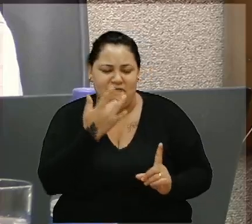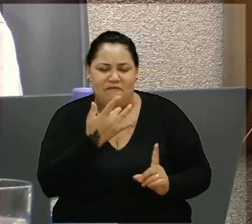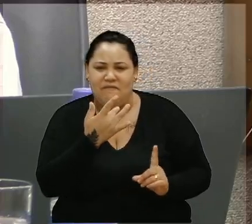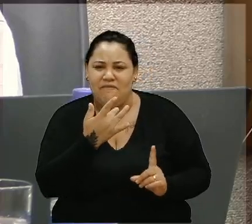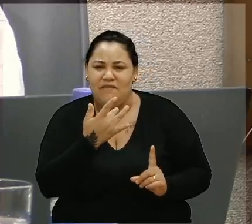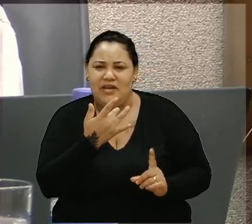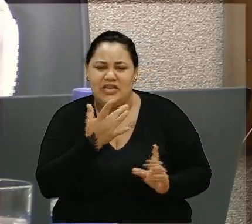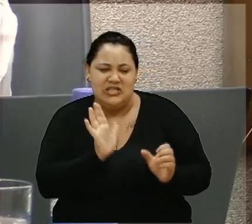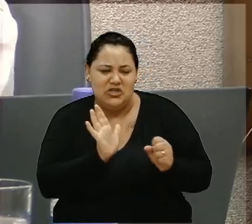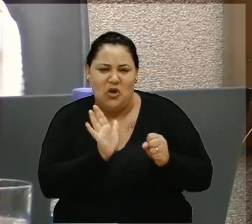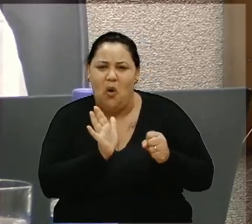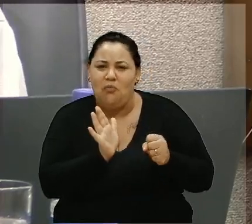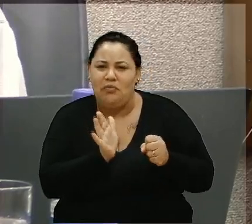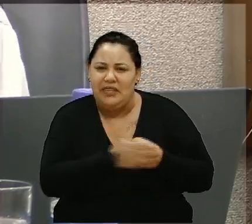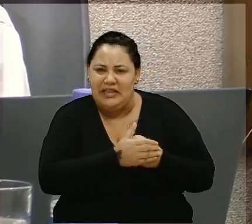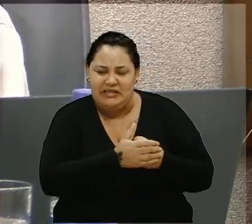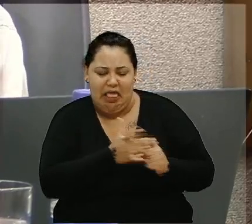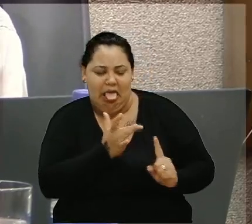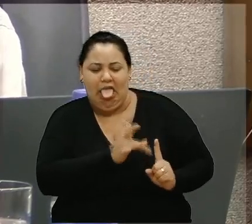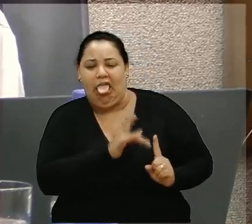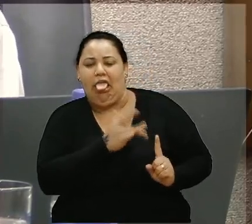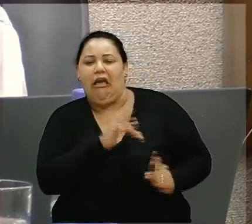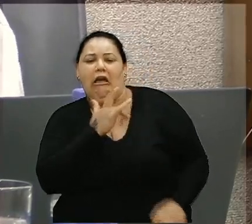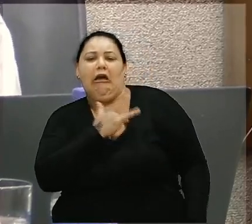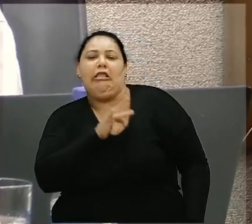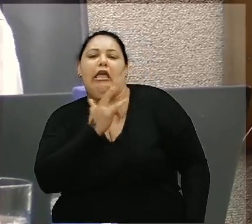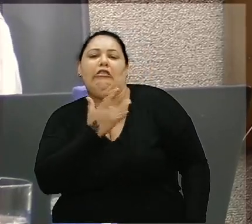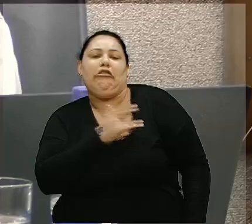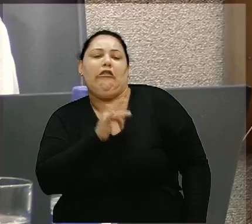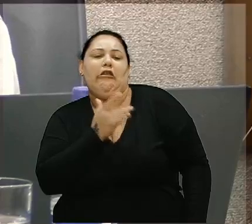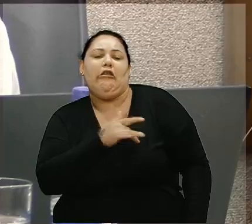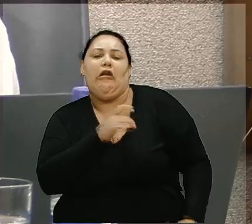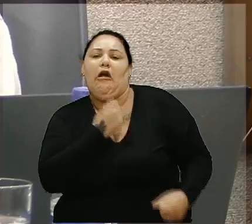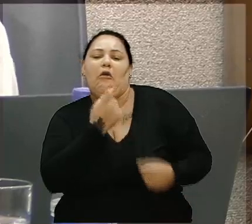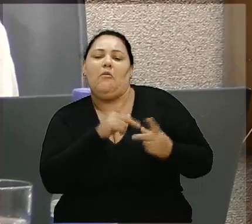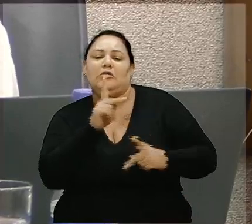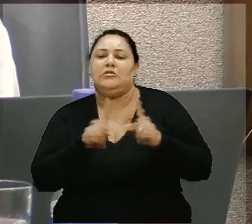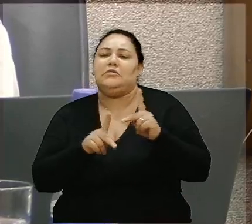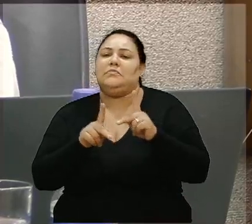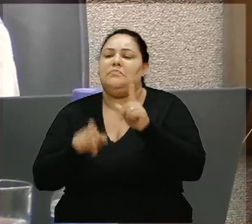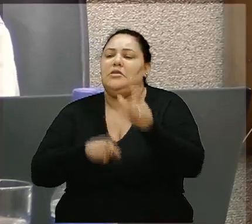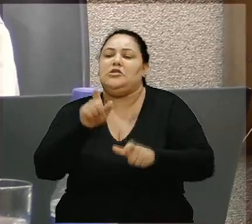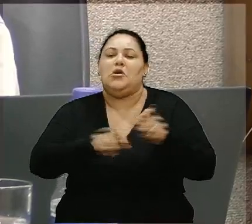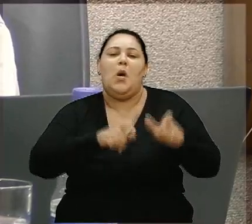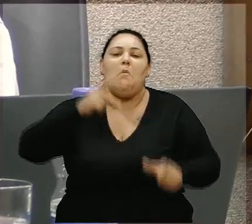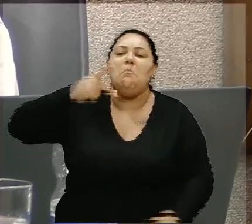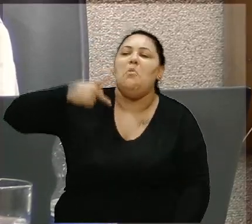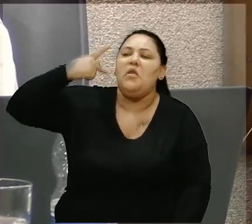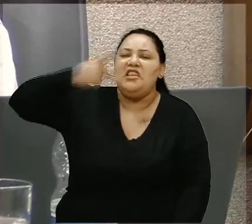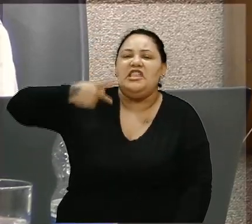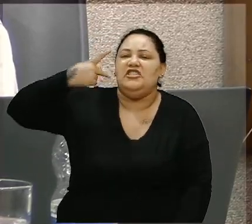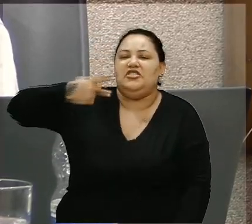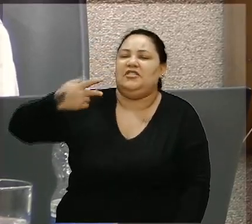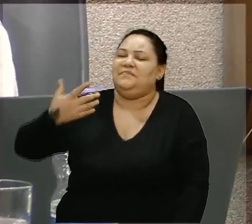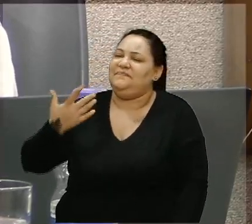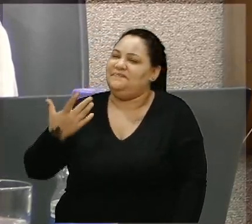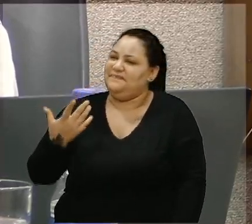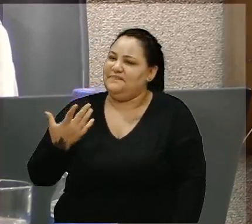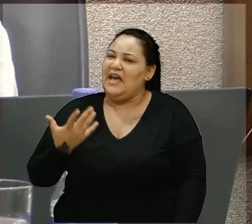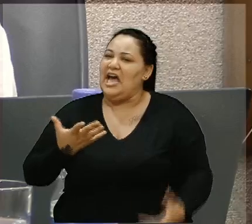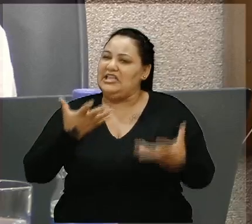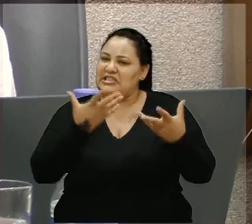de algumas autoridades, de algumas personalidades políticas, né, de se submeter a um